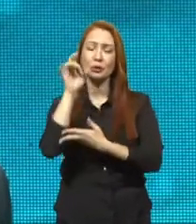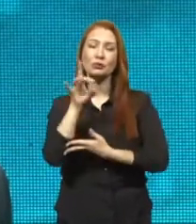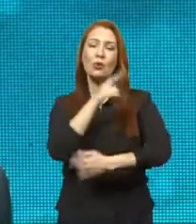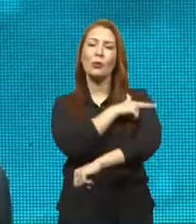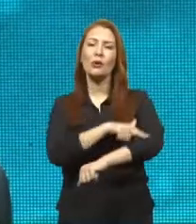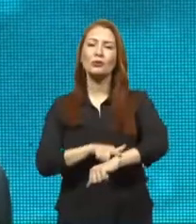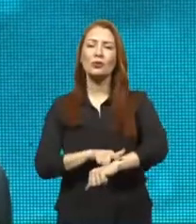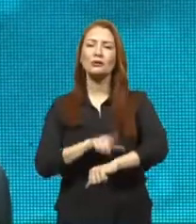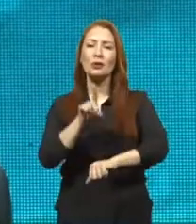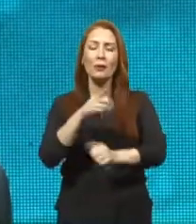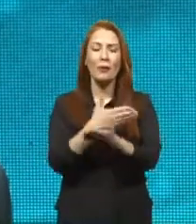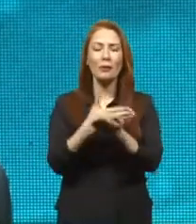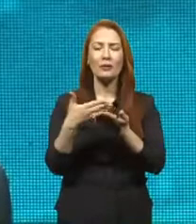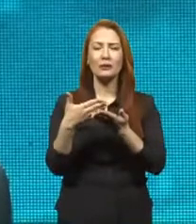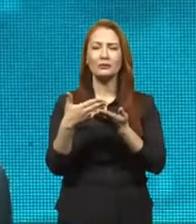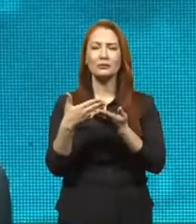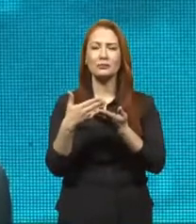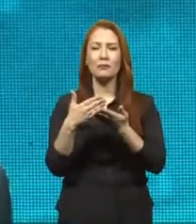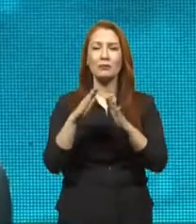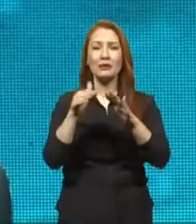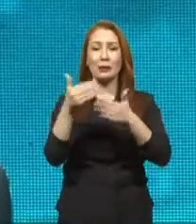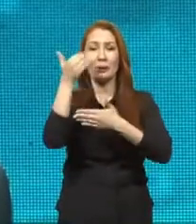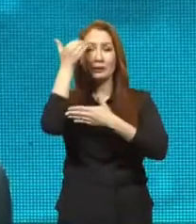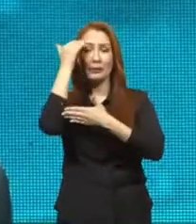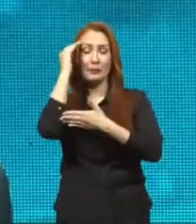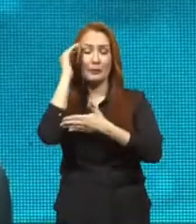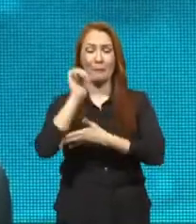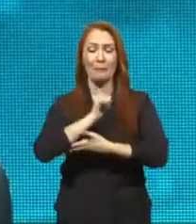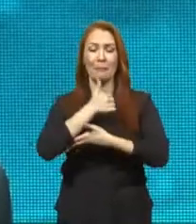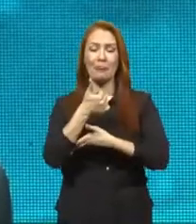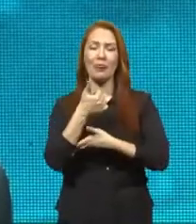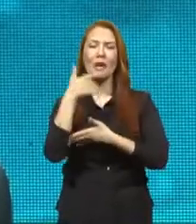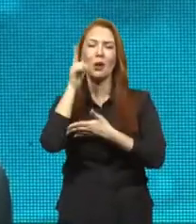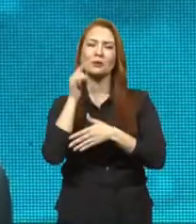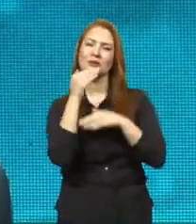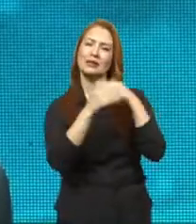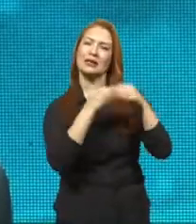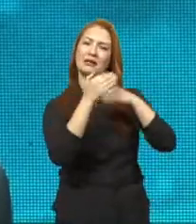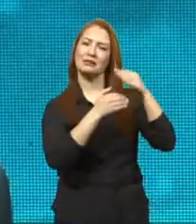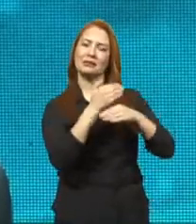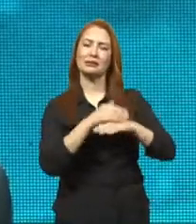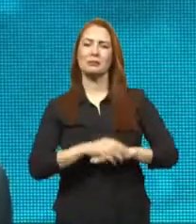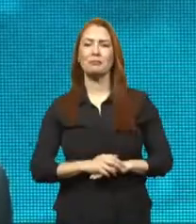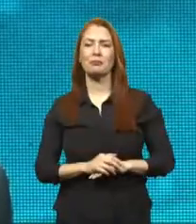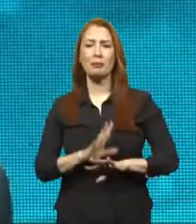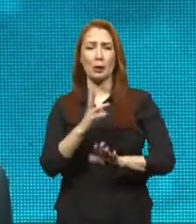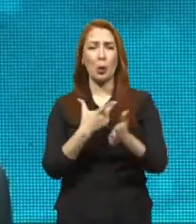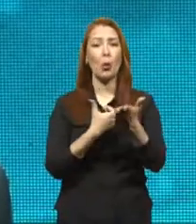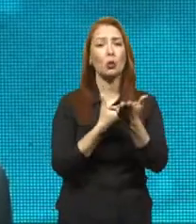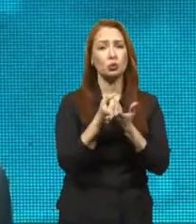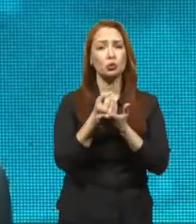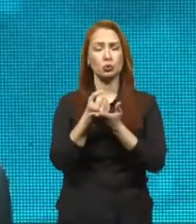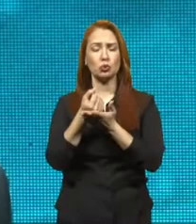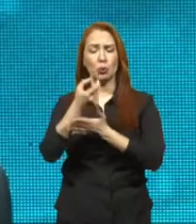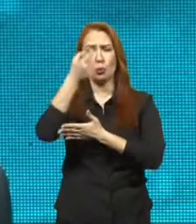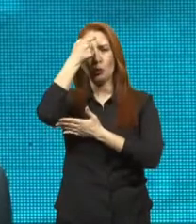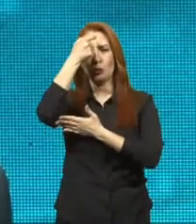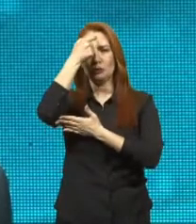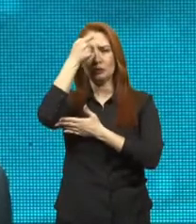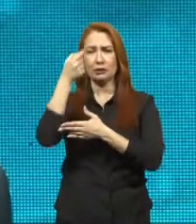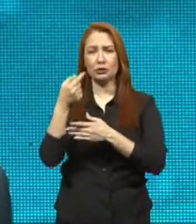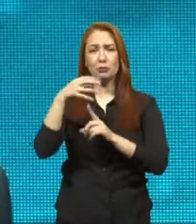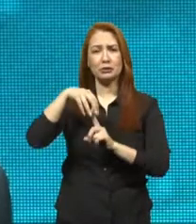é que a gente entende que tem como avançar para outras melhores práticas, né, para o consumo consciente, principalmente, e o